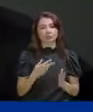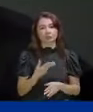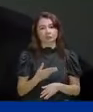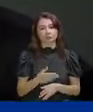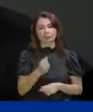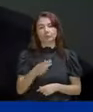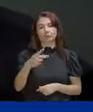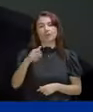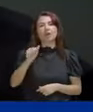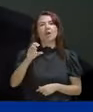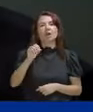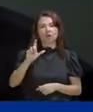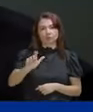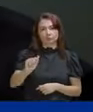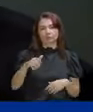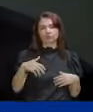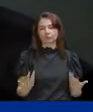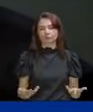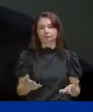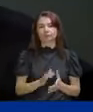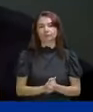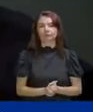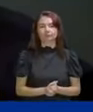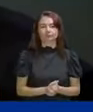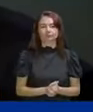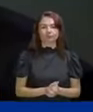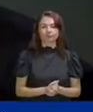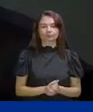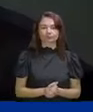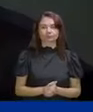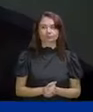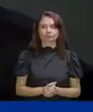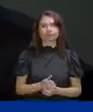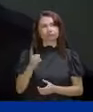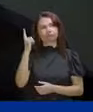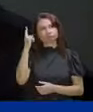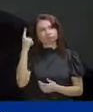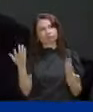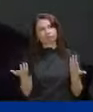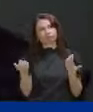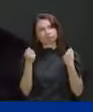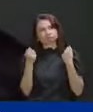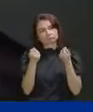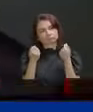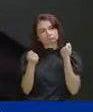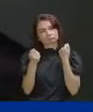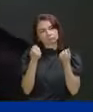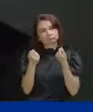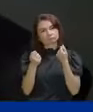Sim. Isso. E depois, pensando bem, eu analisei que